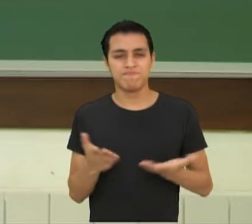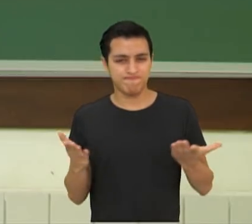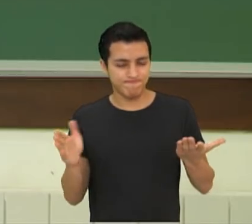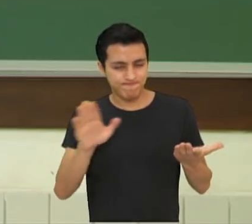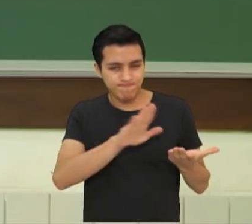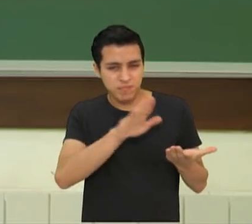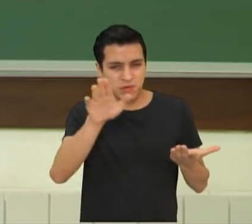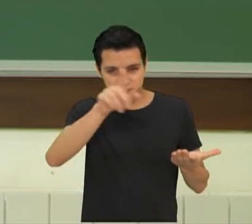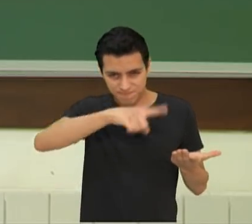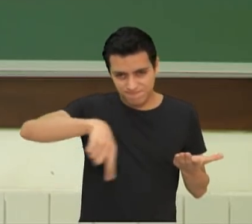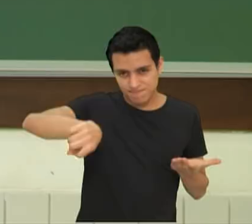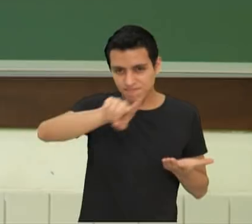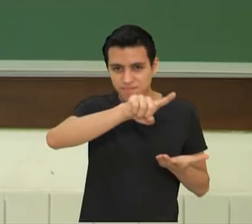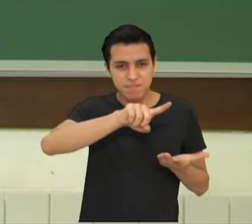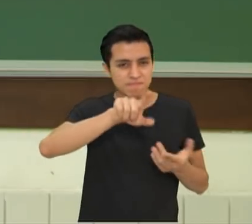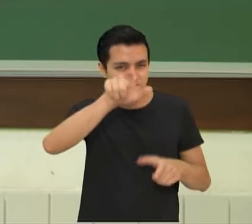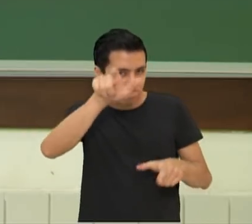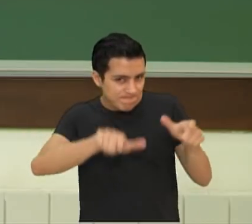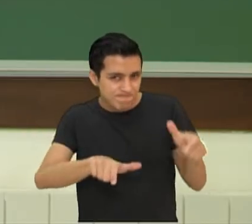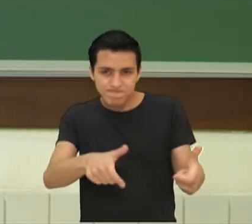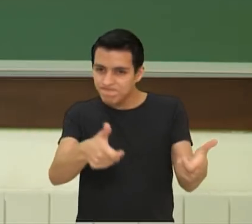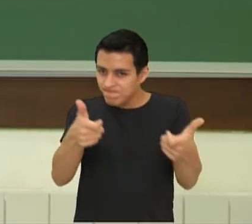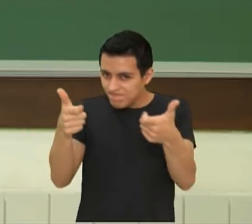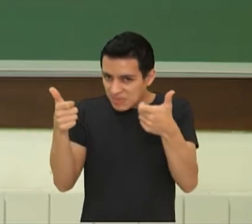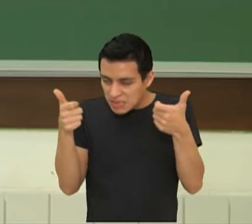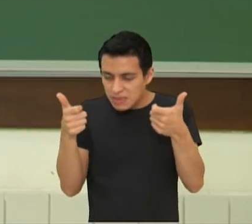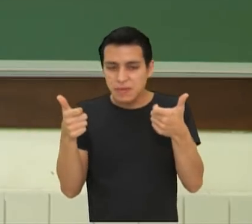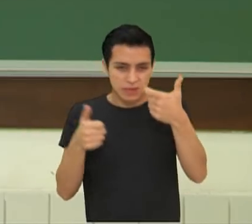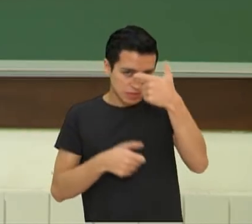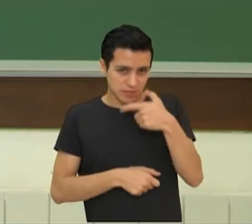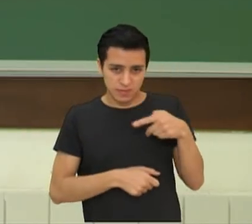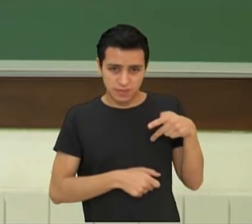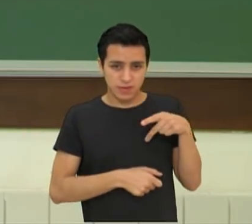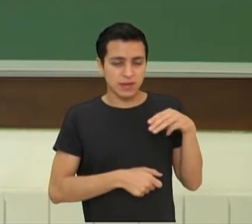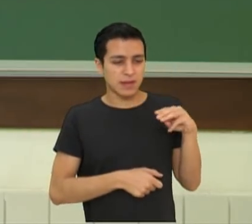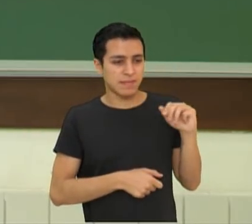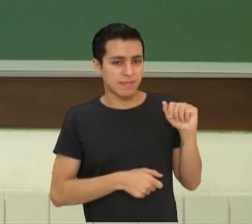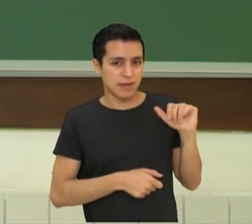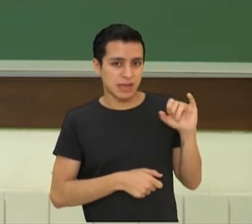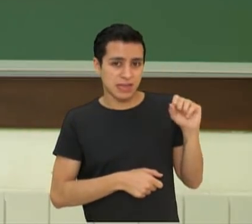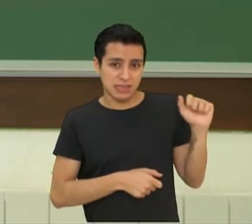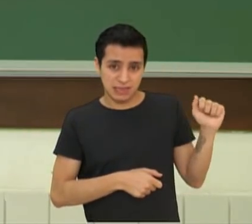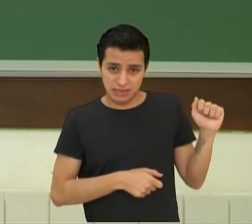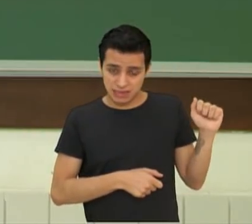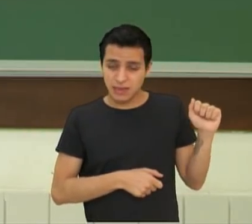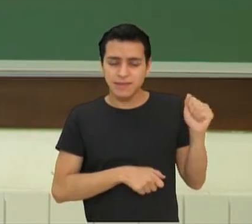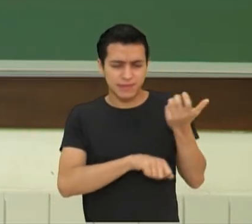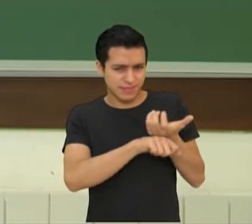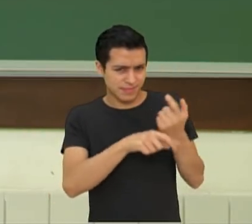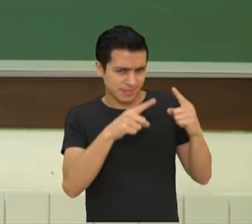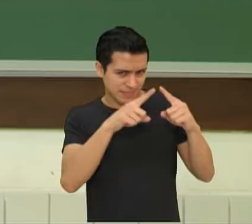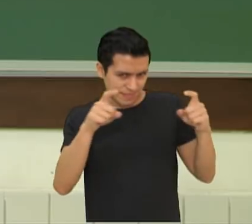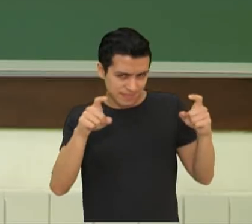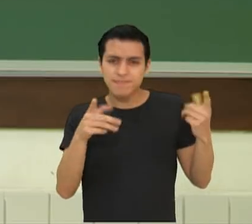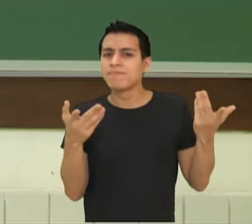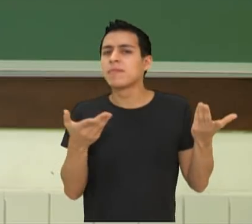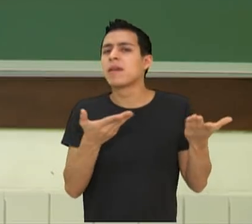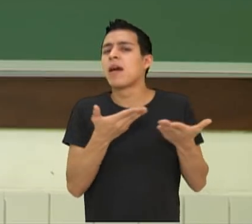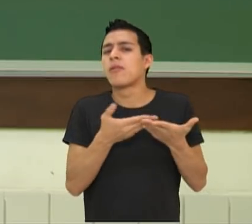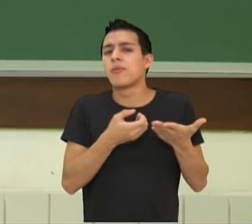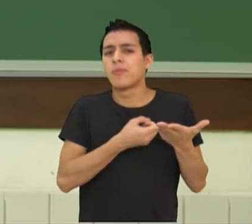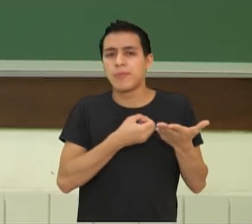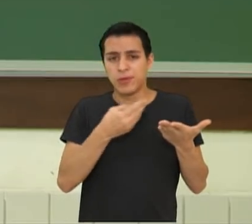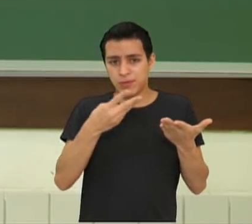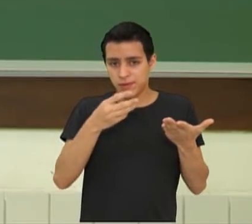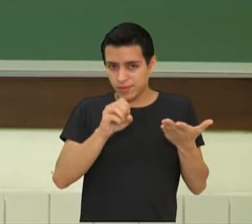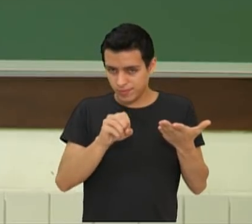Olá, pessoinhas, tudo bem com vocês? Eu sou a professora Maísa, de Ciências, e hoje a gente vai para a nossa aula de número